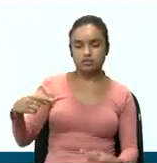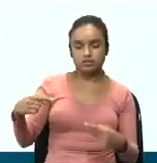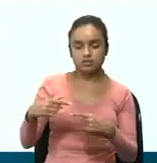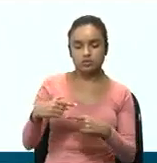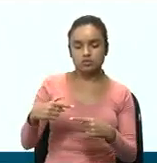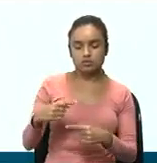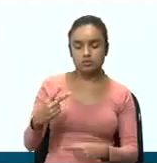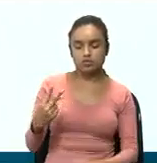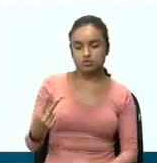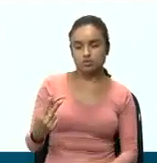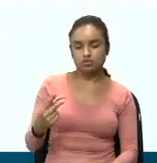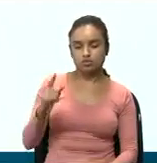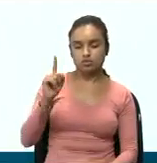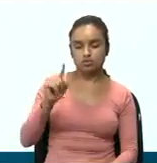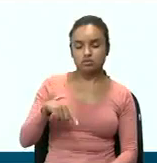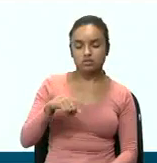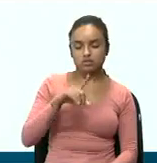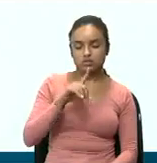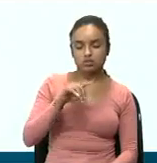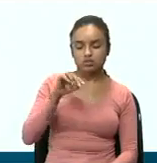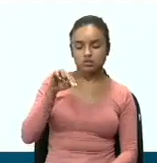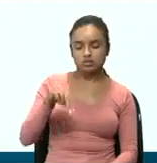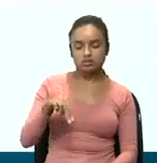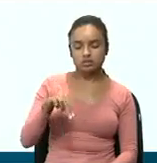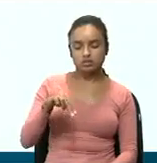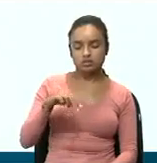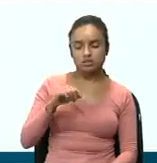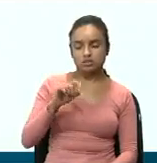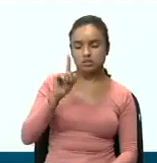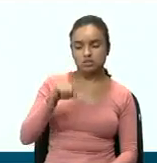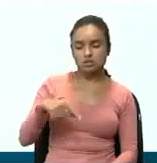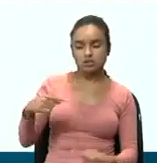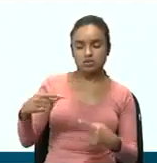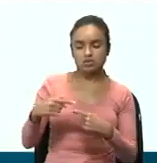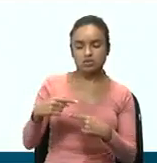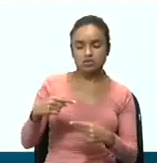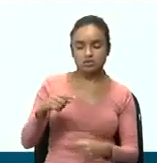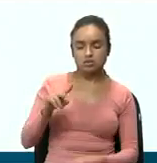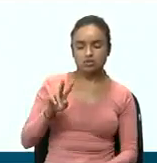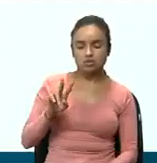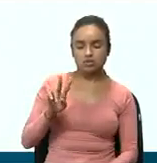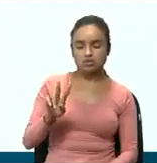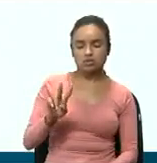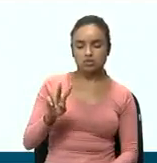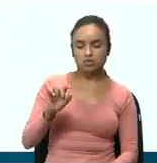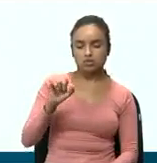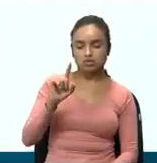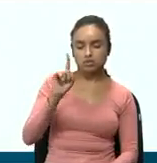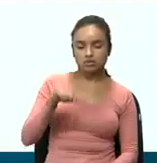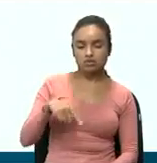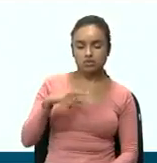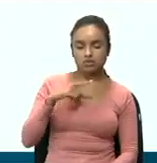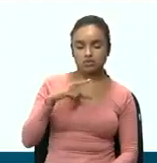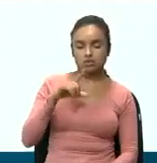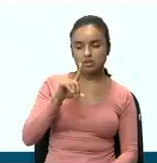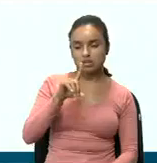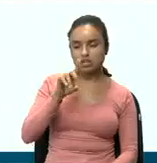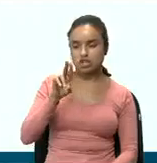Logo, dn é igual a 2, a